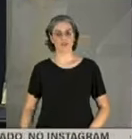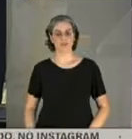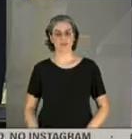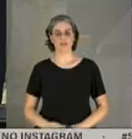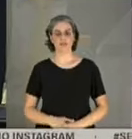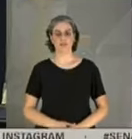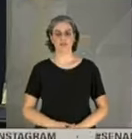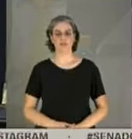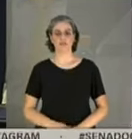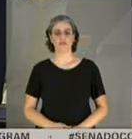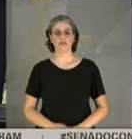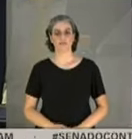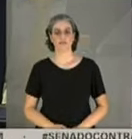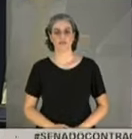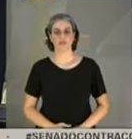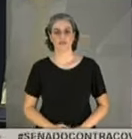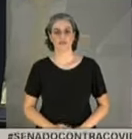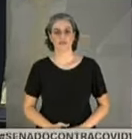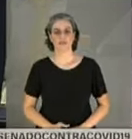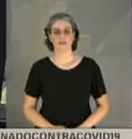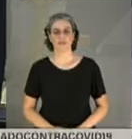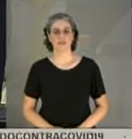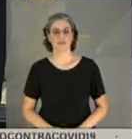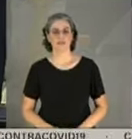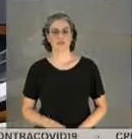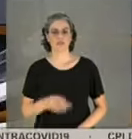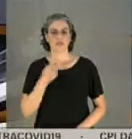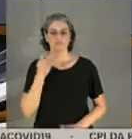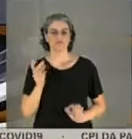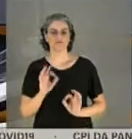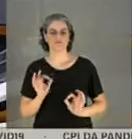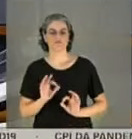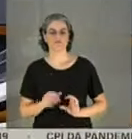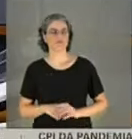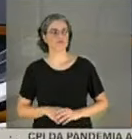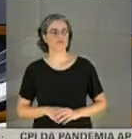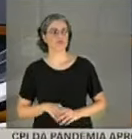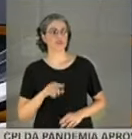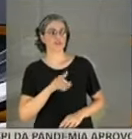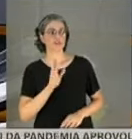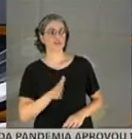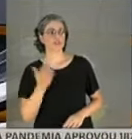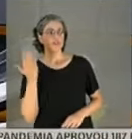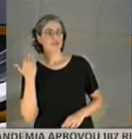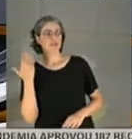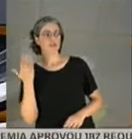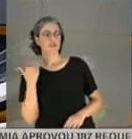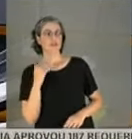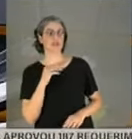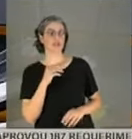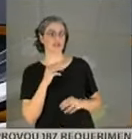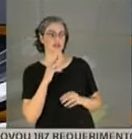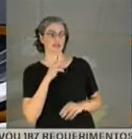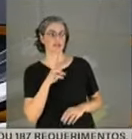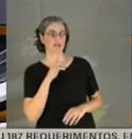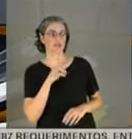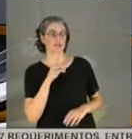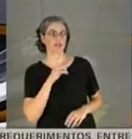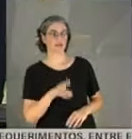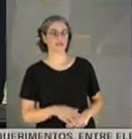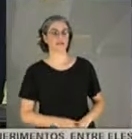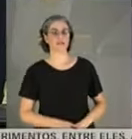Eu vou invocar o direito ao silêncio, senhor senador. É porque foi a pergunta que o senhor já respondeu. O senhor vai invocar o direito ao silêncio em relação a